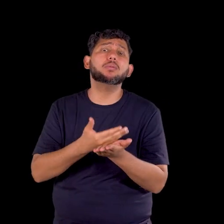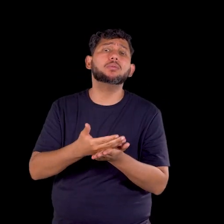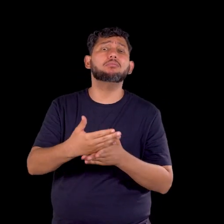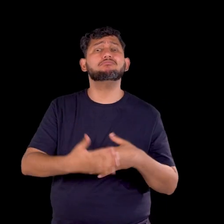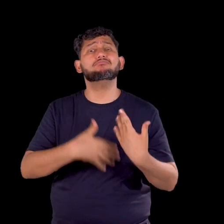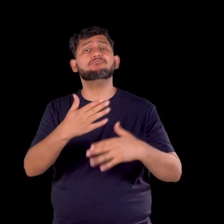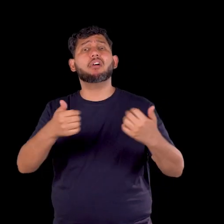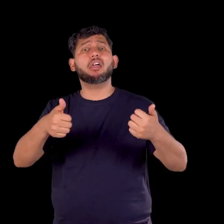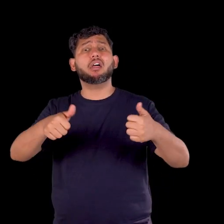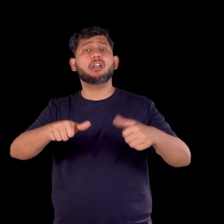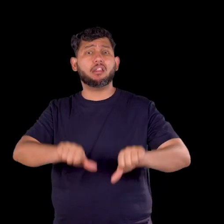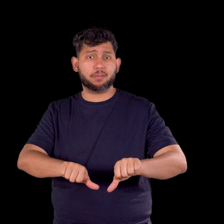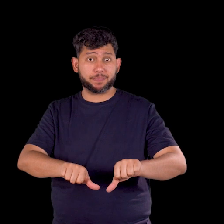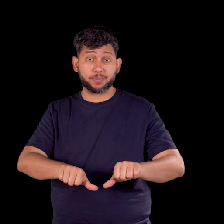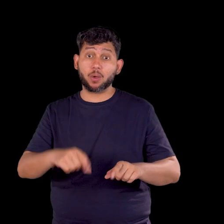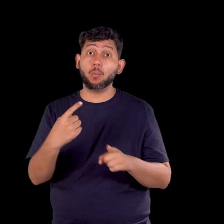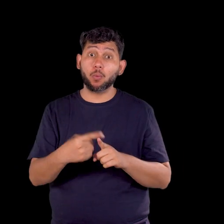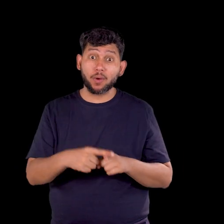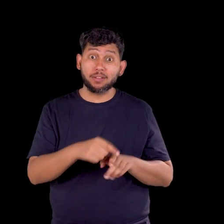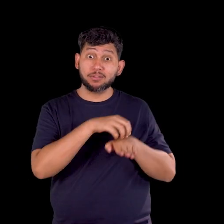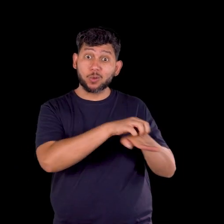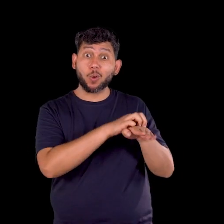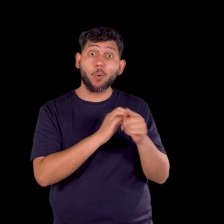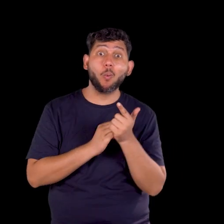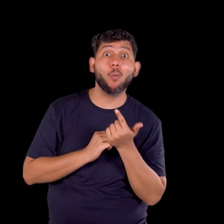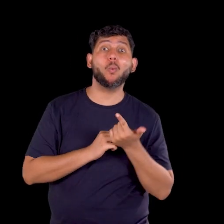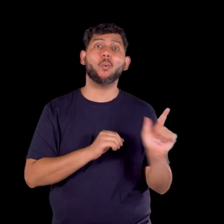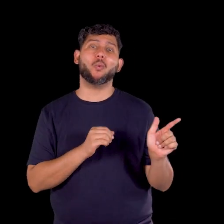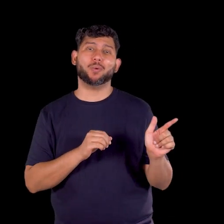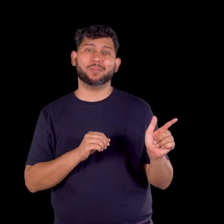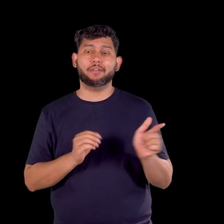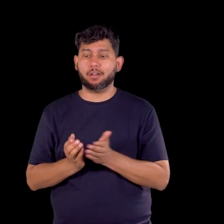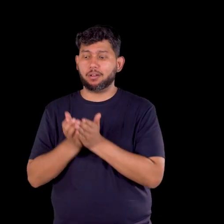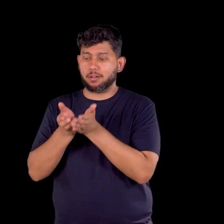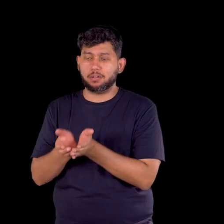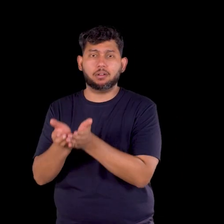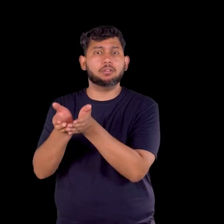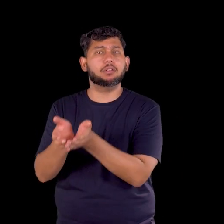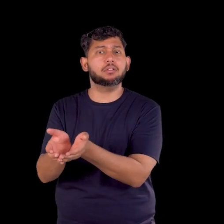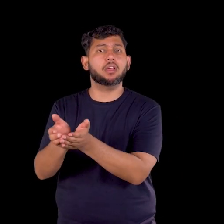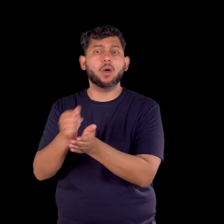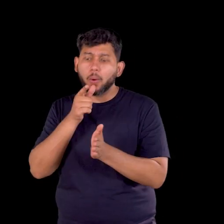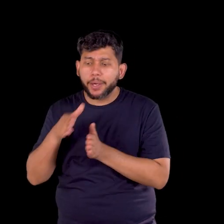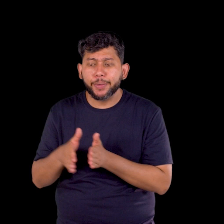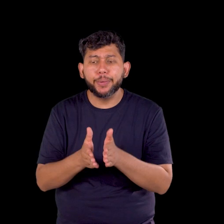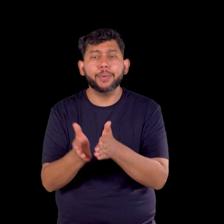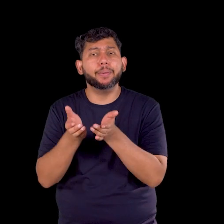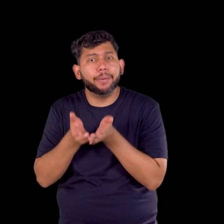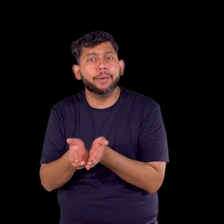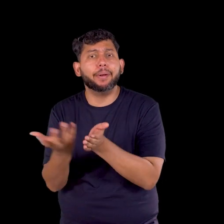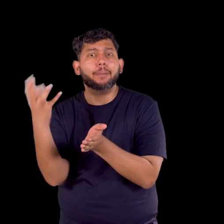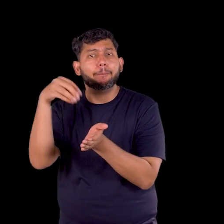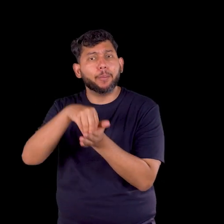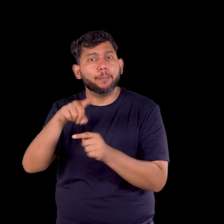importância. A concorrência com os outros modais de transporte fez com que a navegação e a expansão da malha fluvial no transporte de